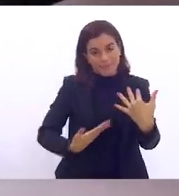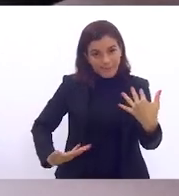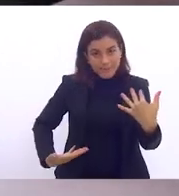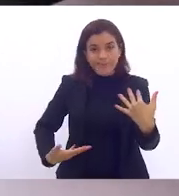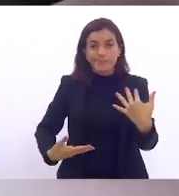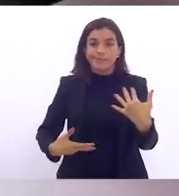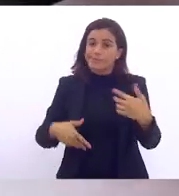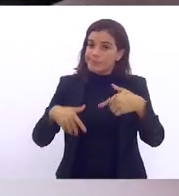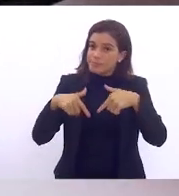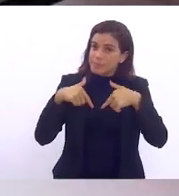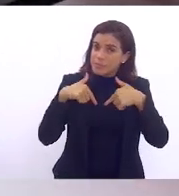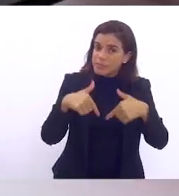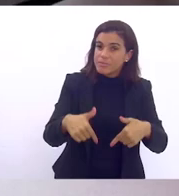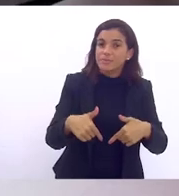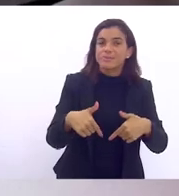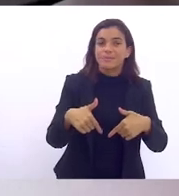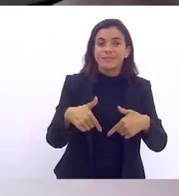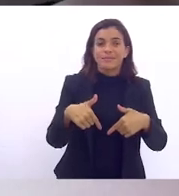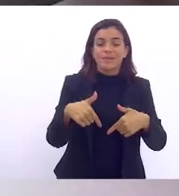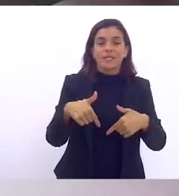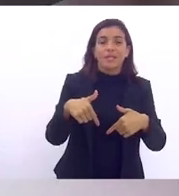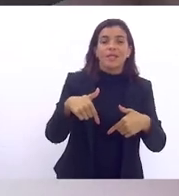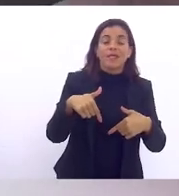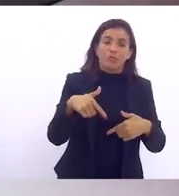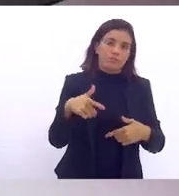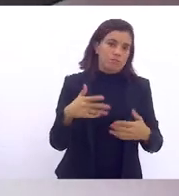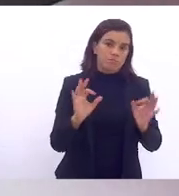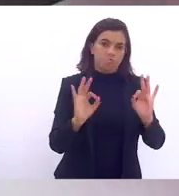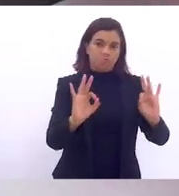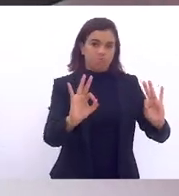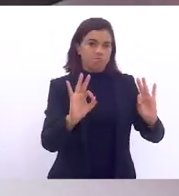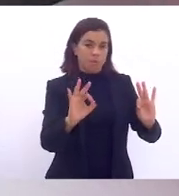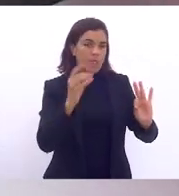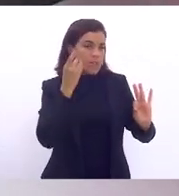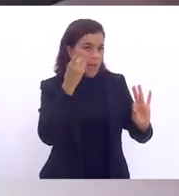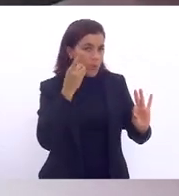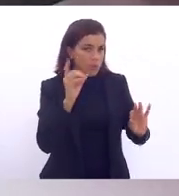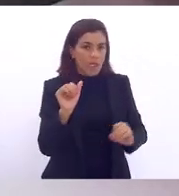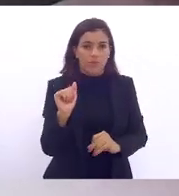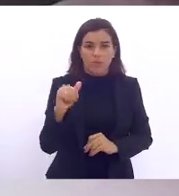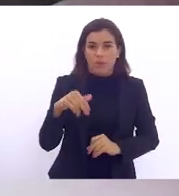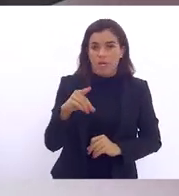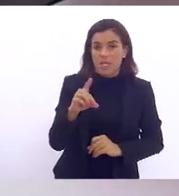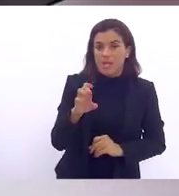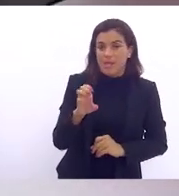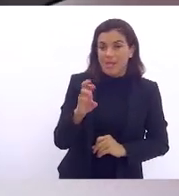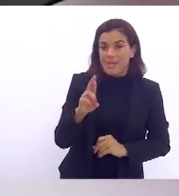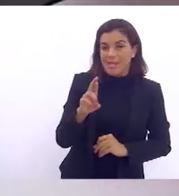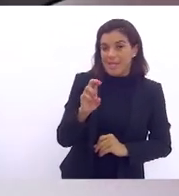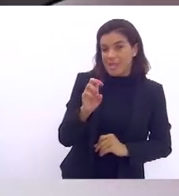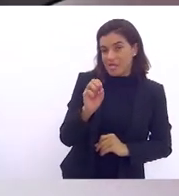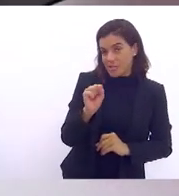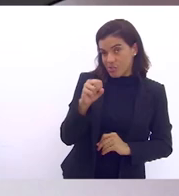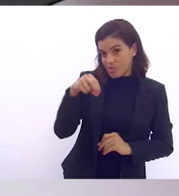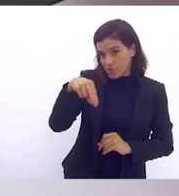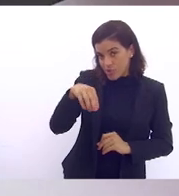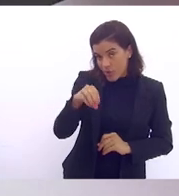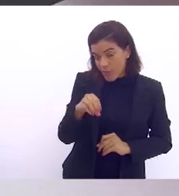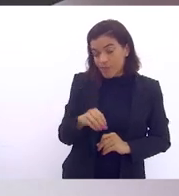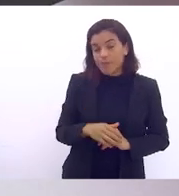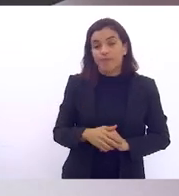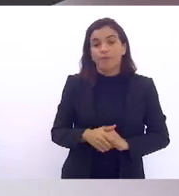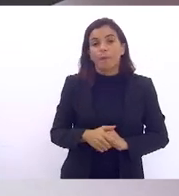eh eh de maneira eh maestral aqui pelo Deputado Anderson Moraes mas também e eh a nível